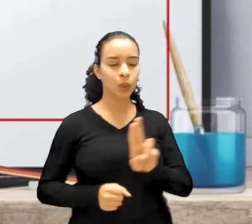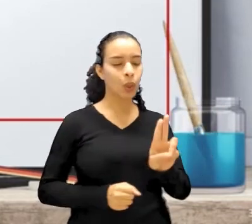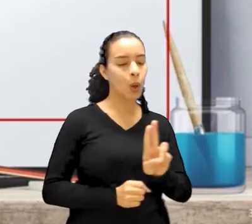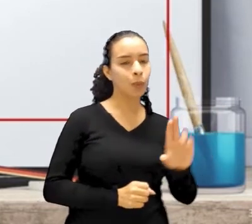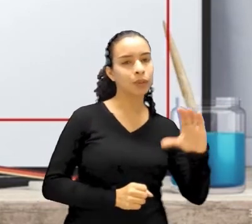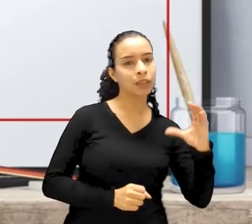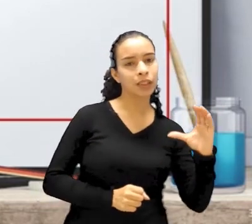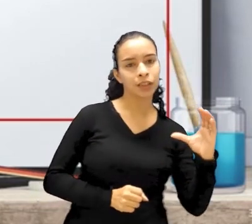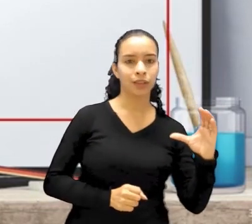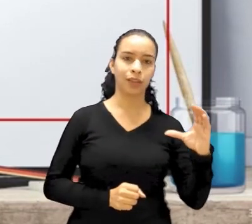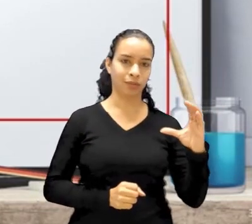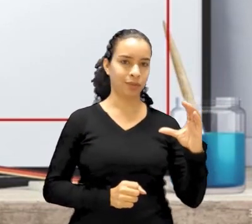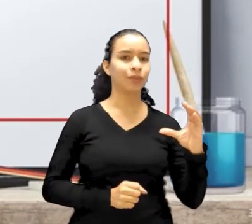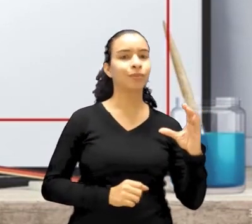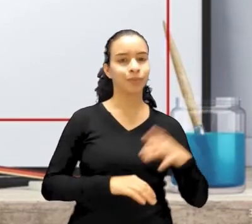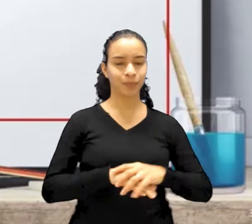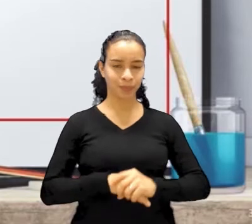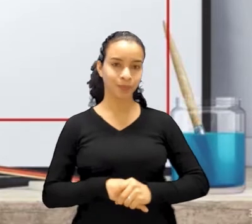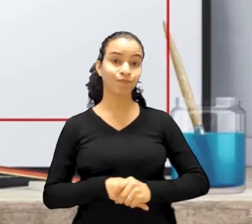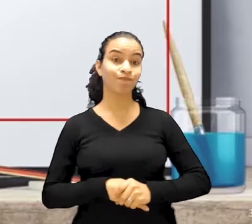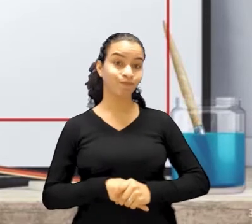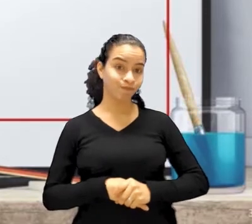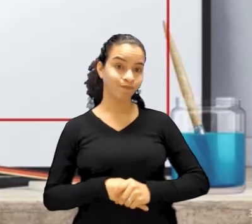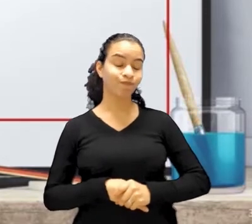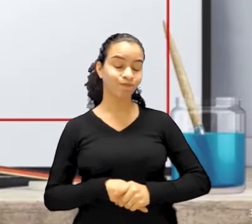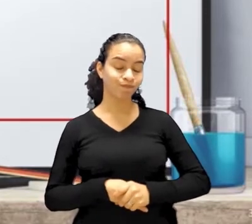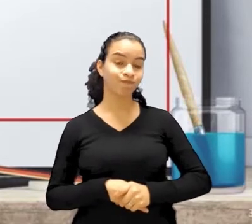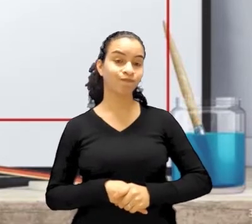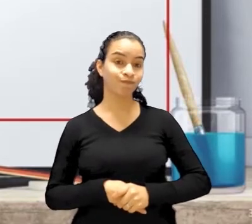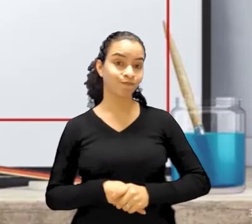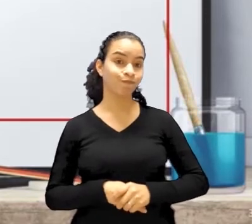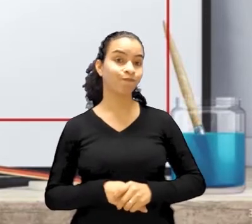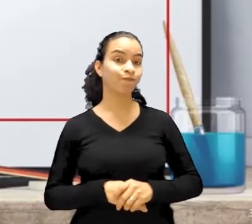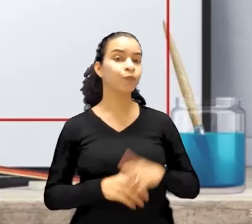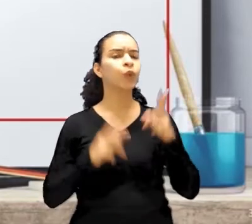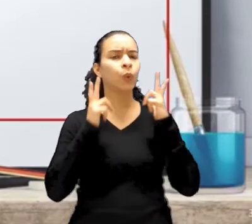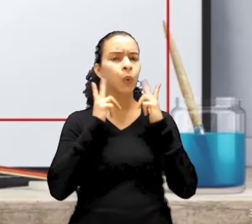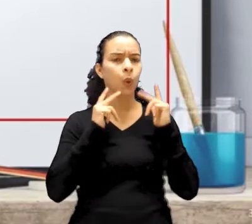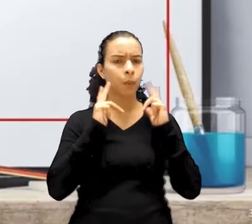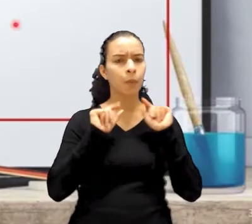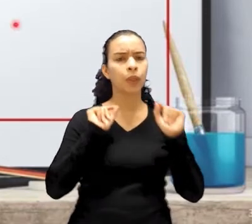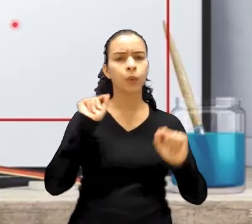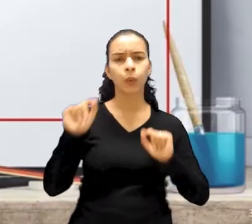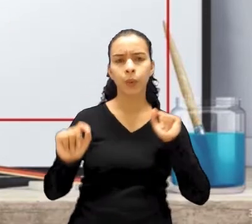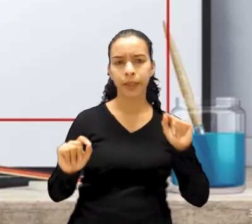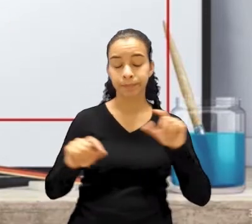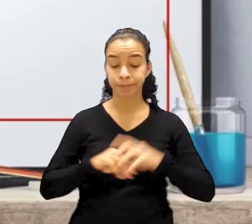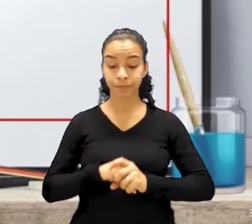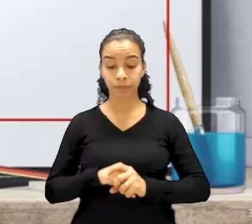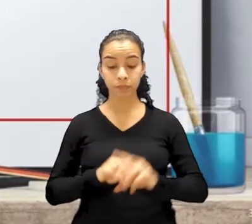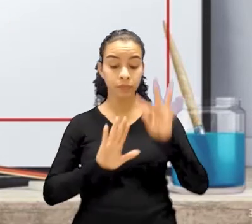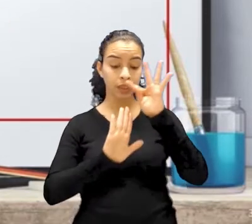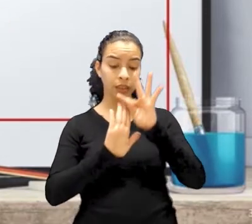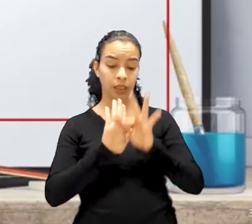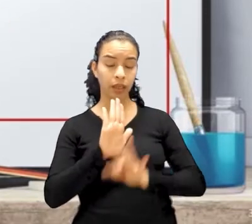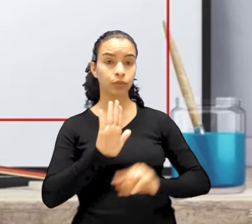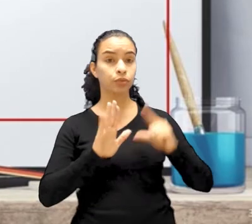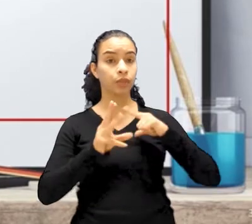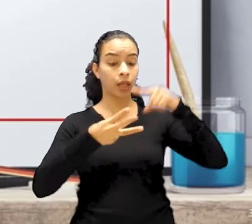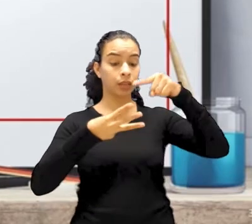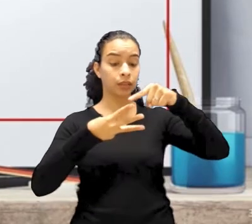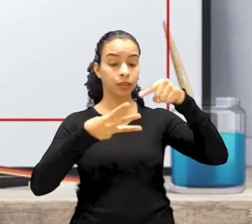dados aos seres, né, e aos objetos. Normalmente, esse texto ele se constitui de 3 partes: